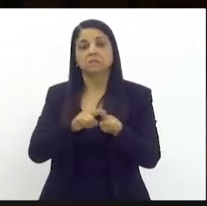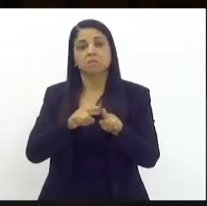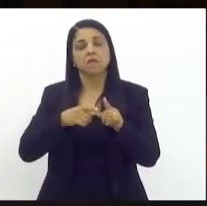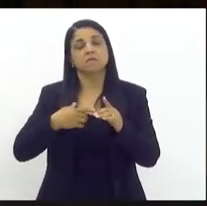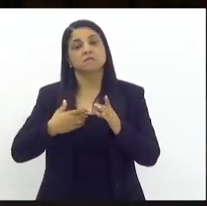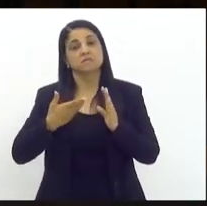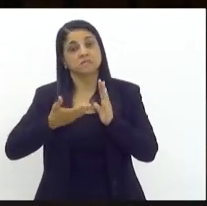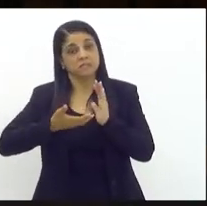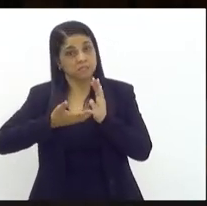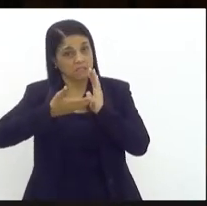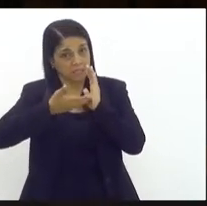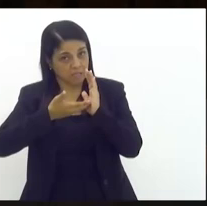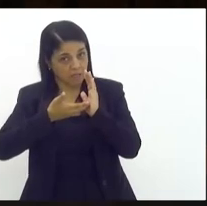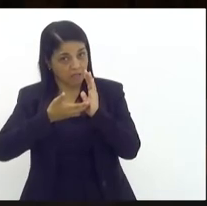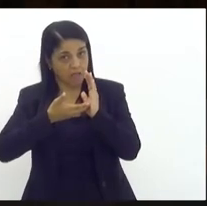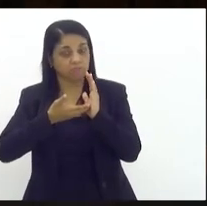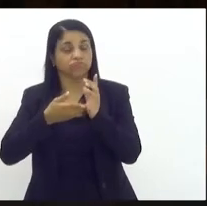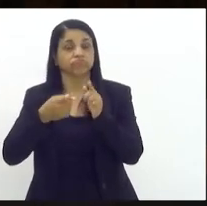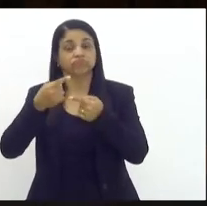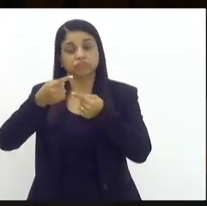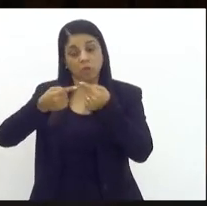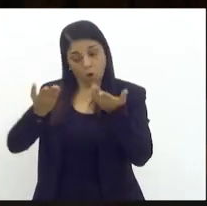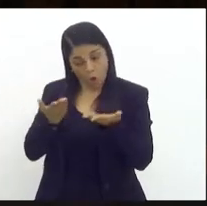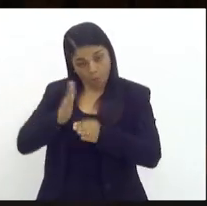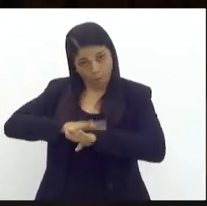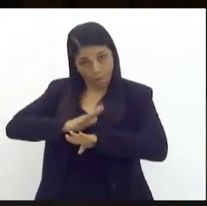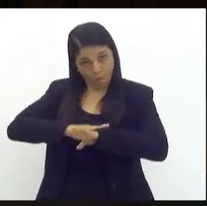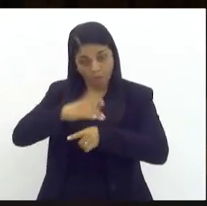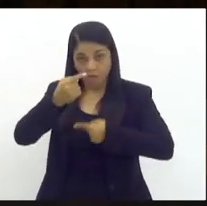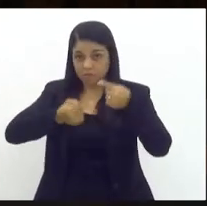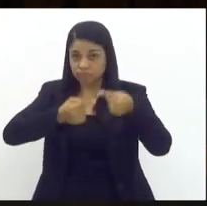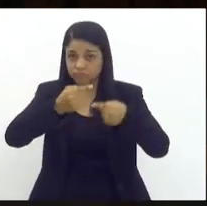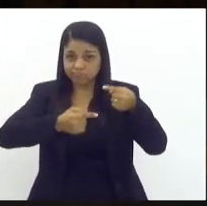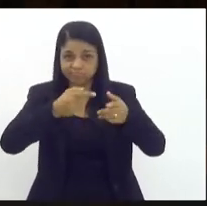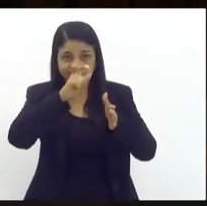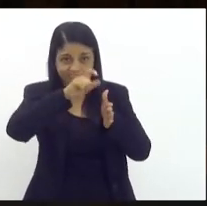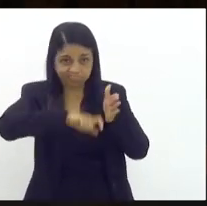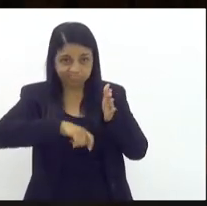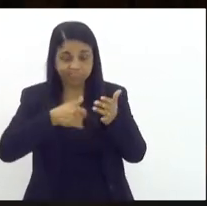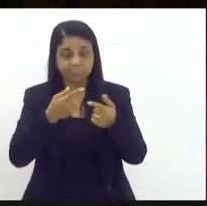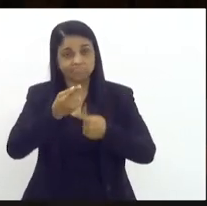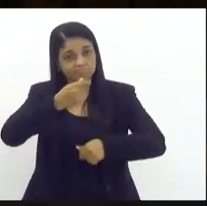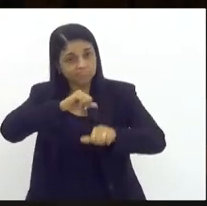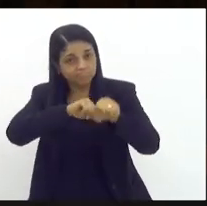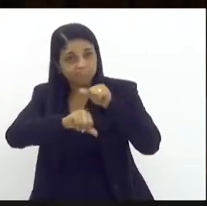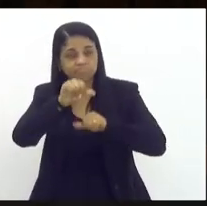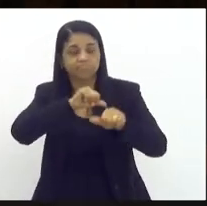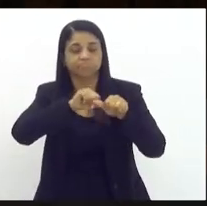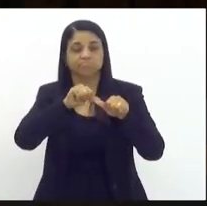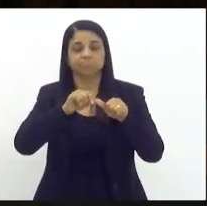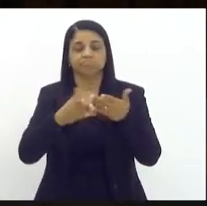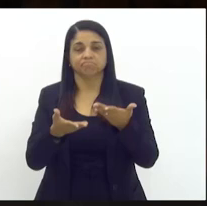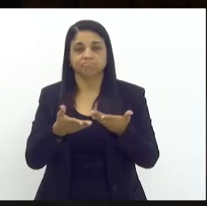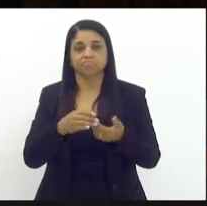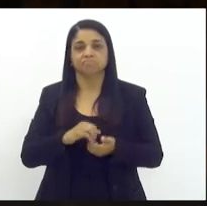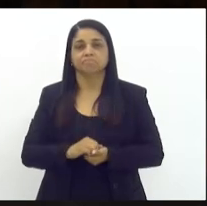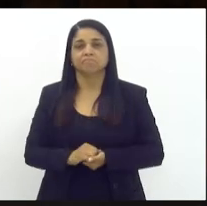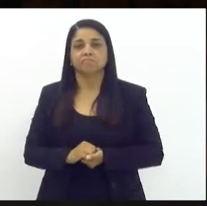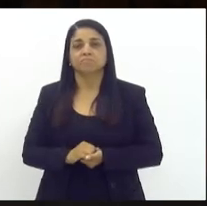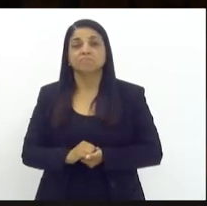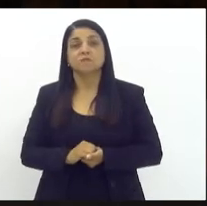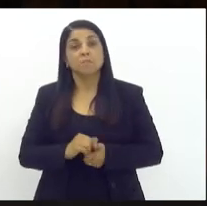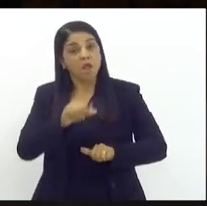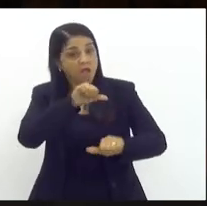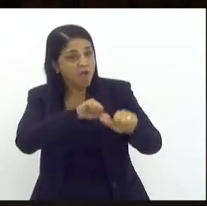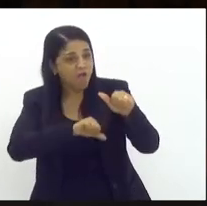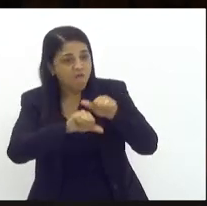no Senado e o momento de discutir essa reforma tributária esse momento uma